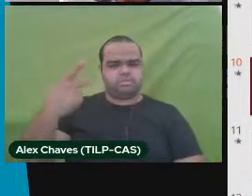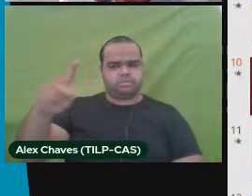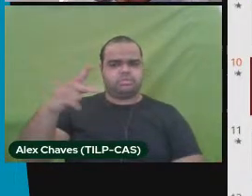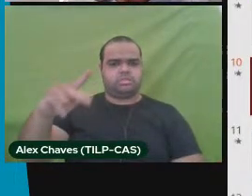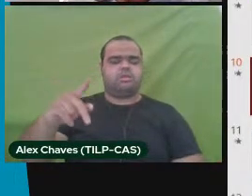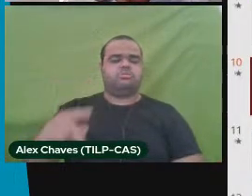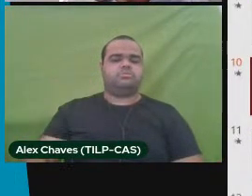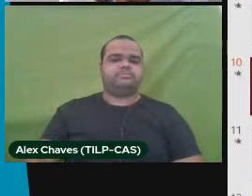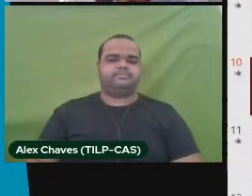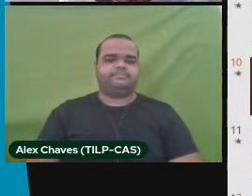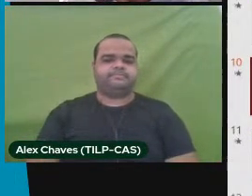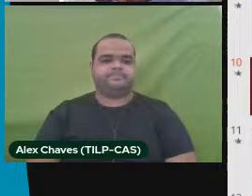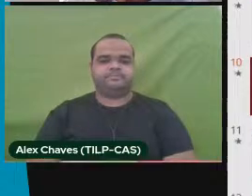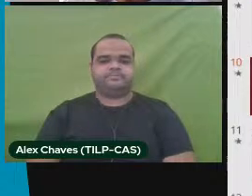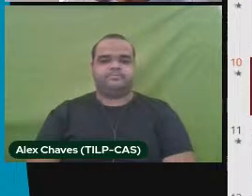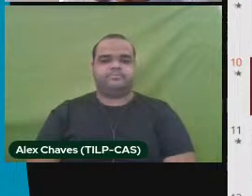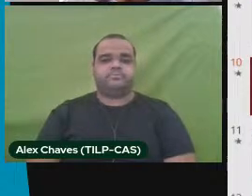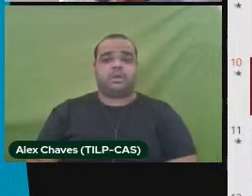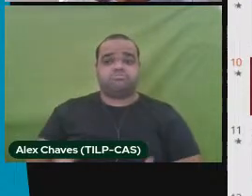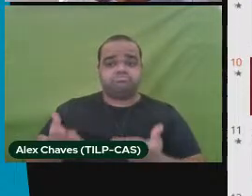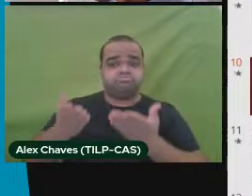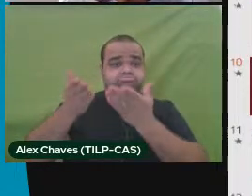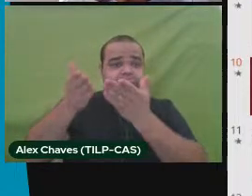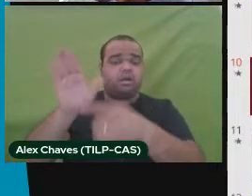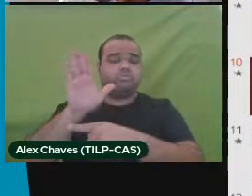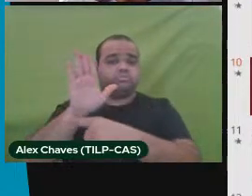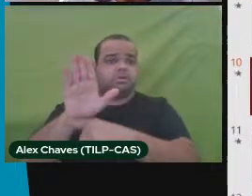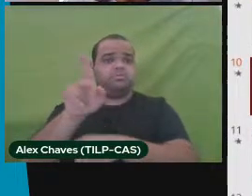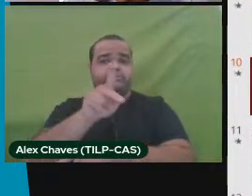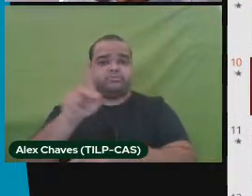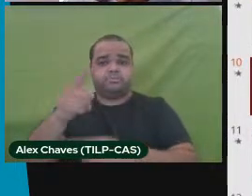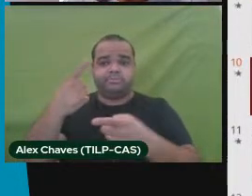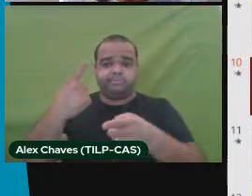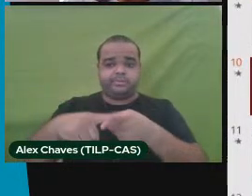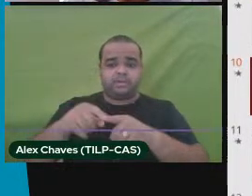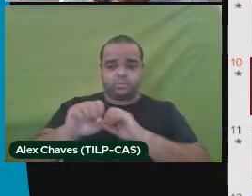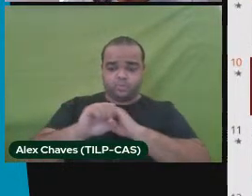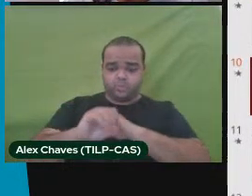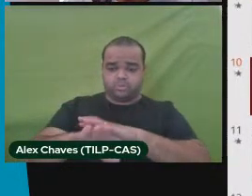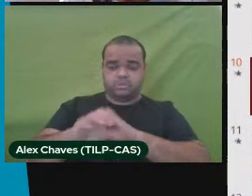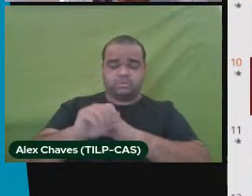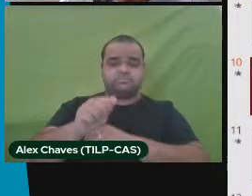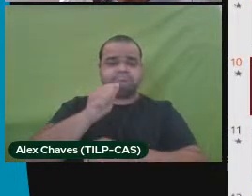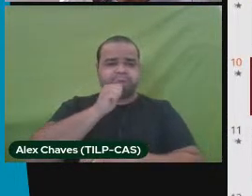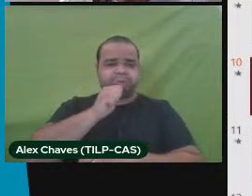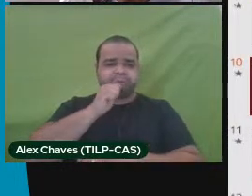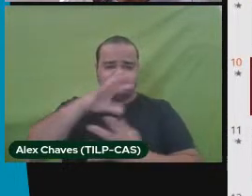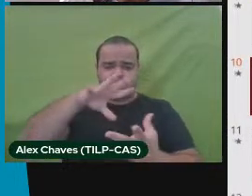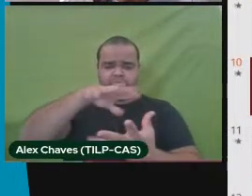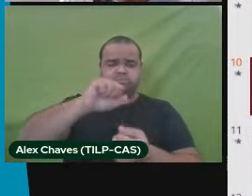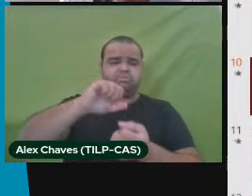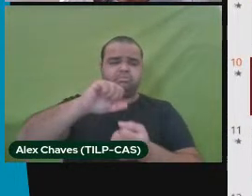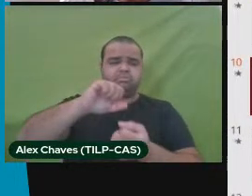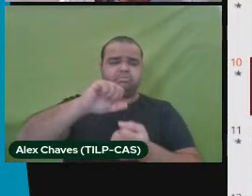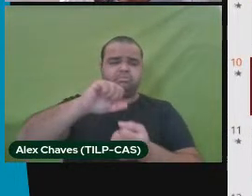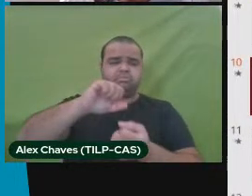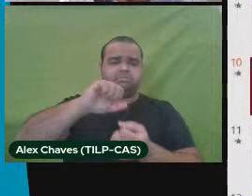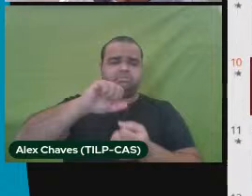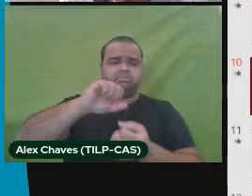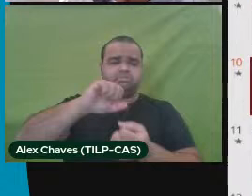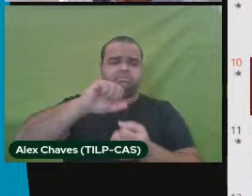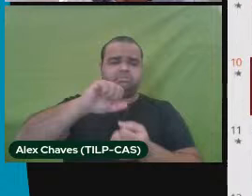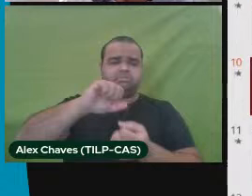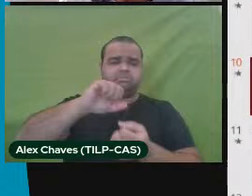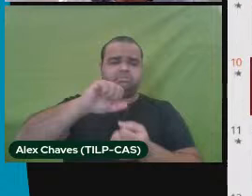estendido ao professor de que sem a educação o mundo não seria o mesmo. Não haveria